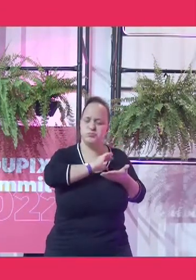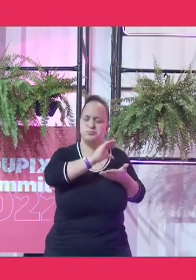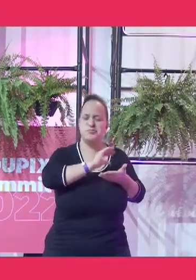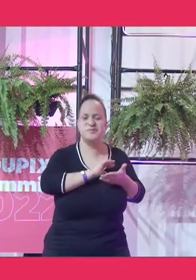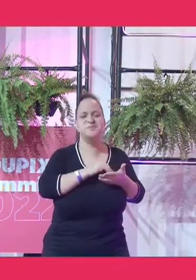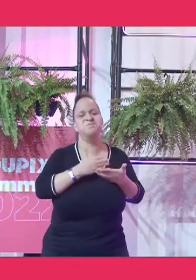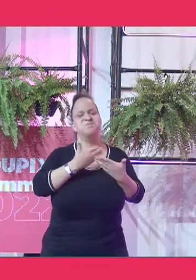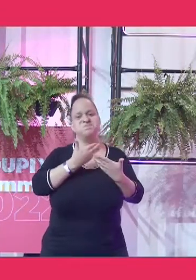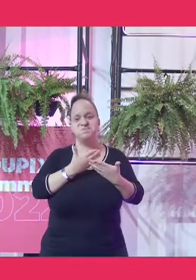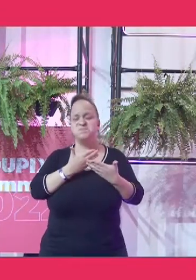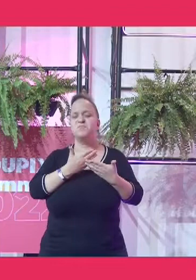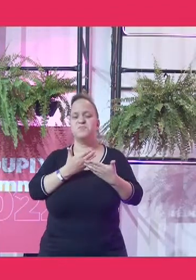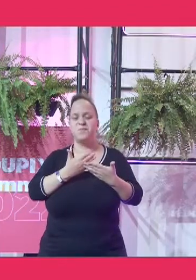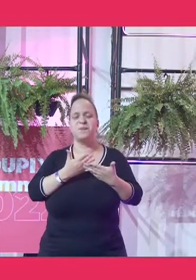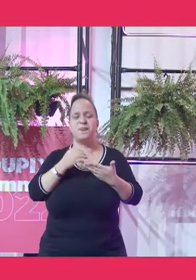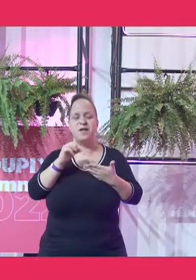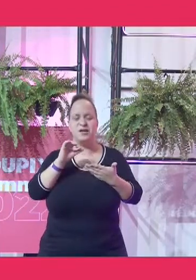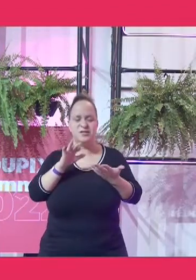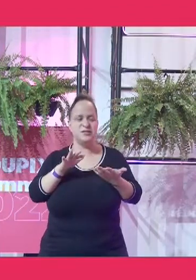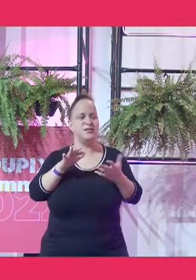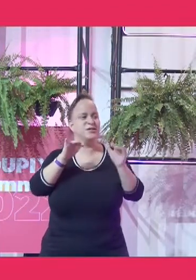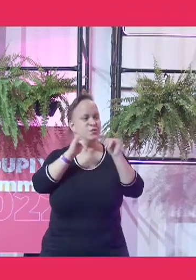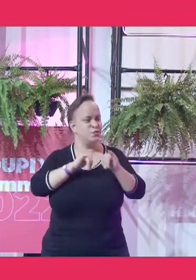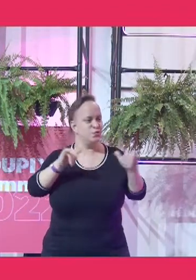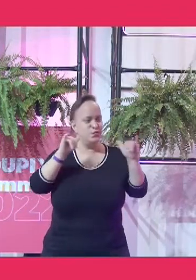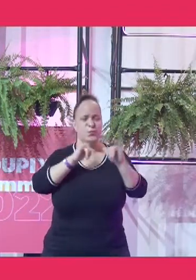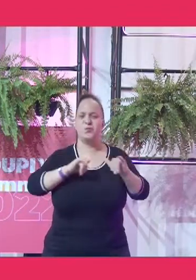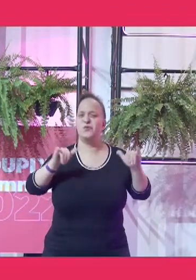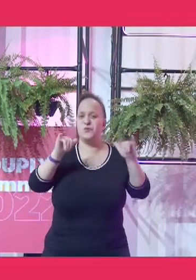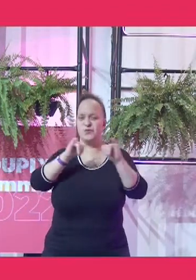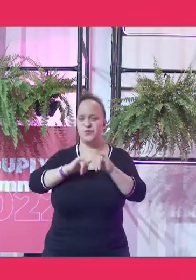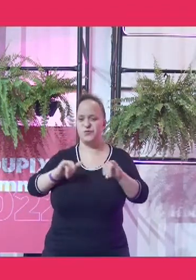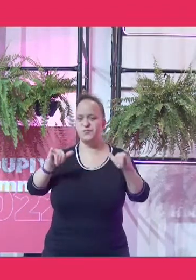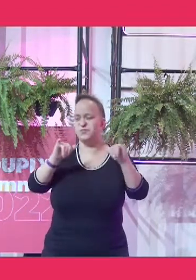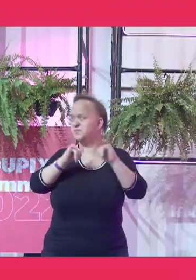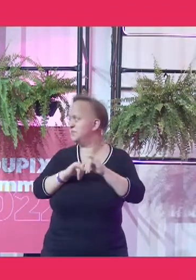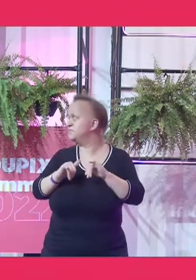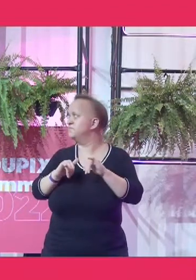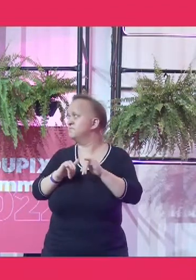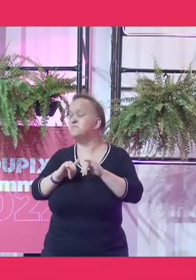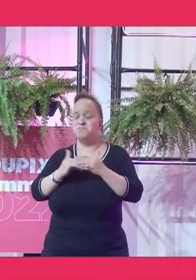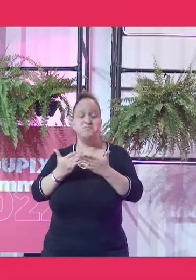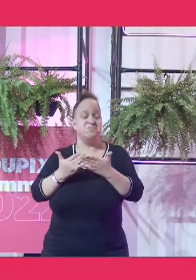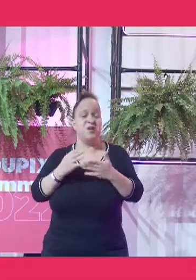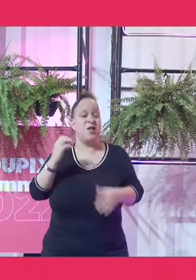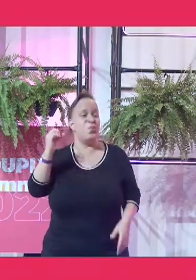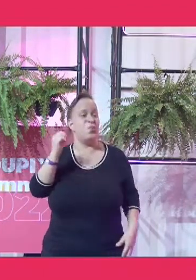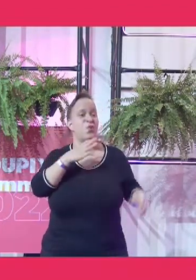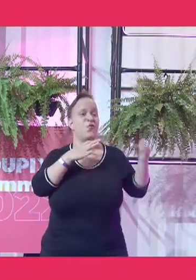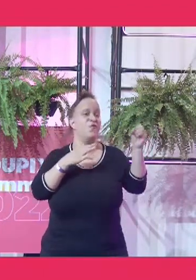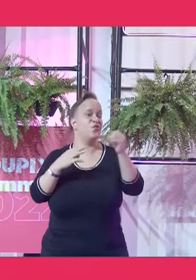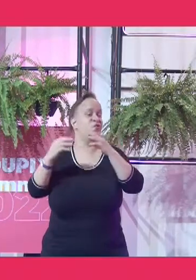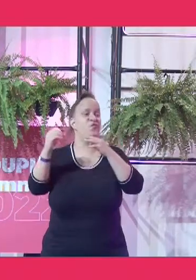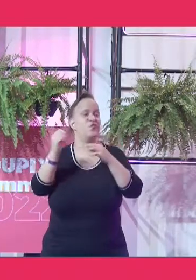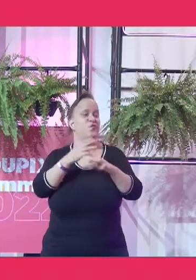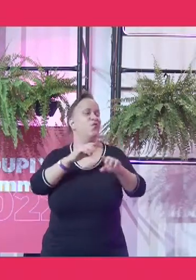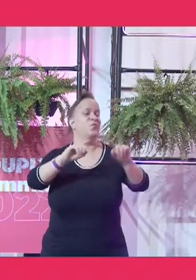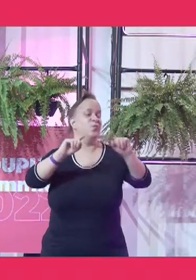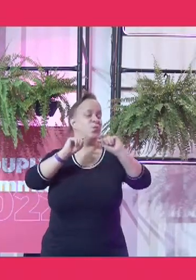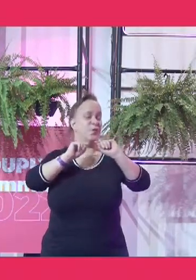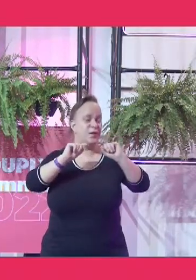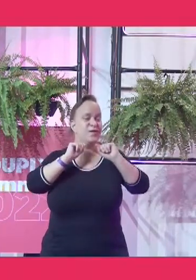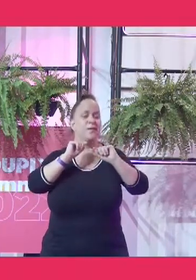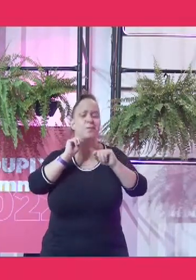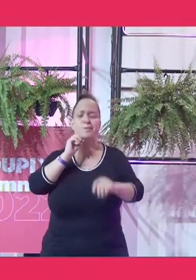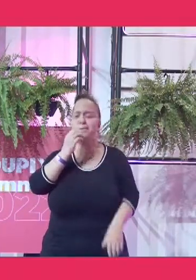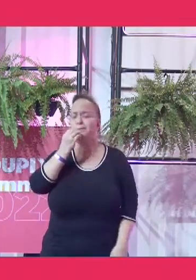é isso que eu digo, sabe? É por isso que eu digo que eu vou me contradizer muito, porque vai ser sempre novo, e não tem, sim, como eu me atualizar o tempo todo, assim,